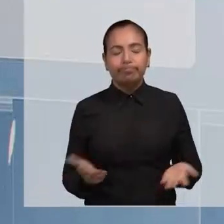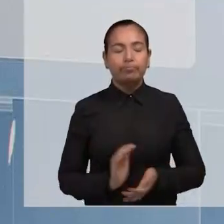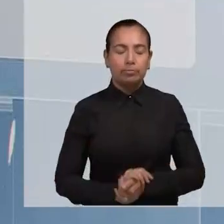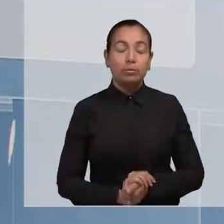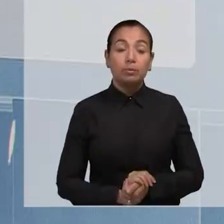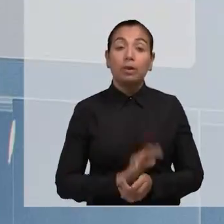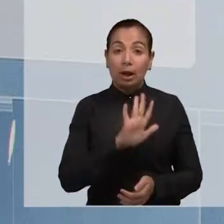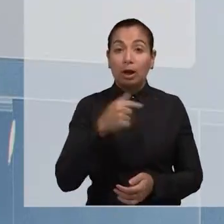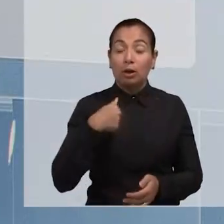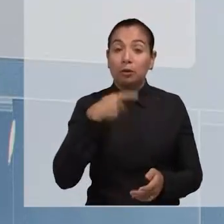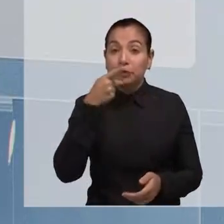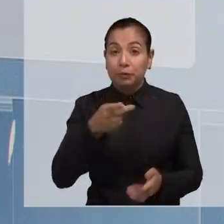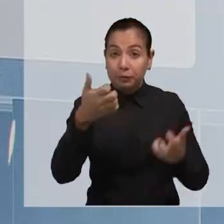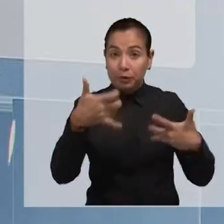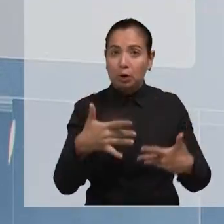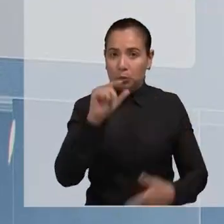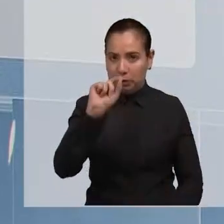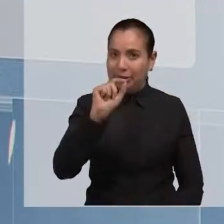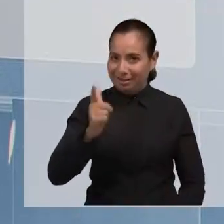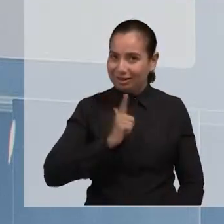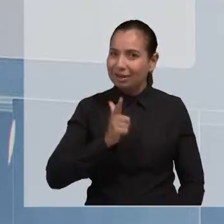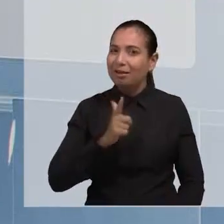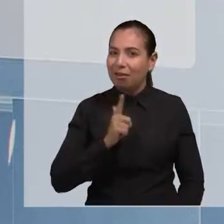entender como essa coisa está ficando muito séria.